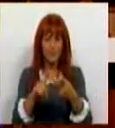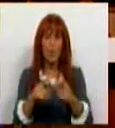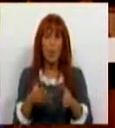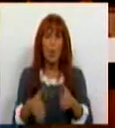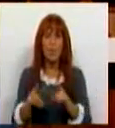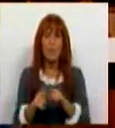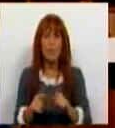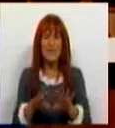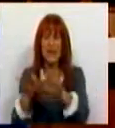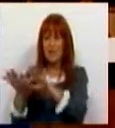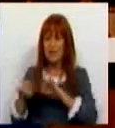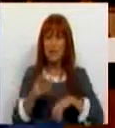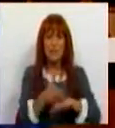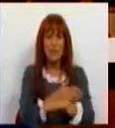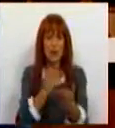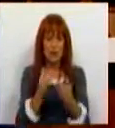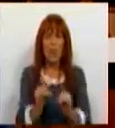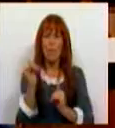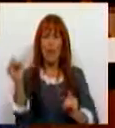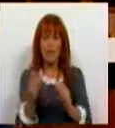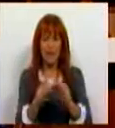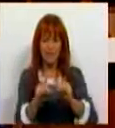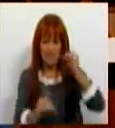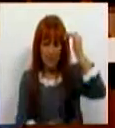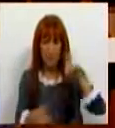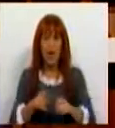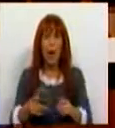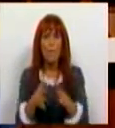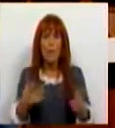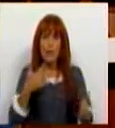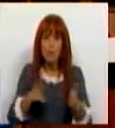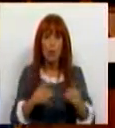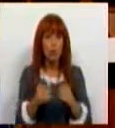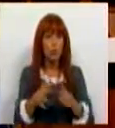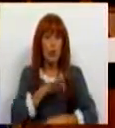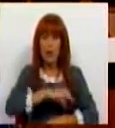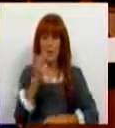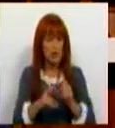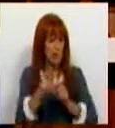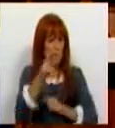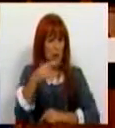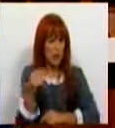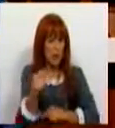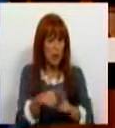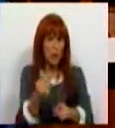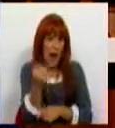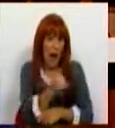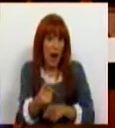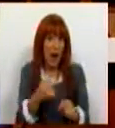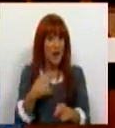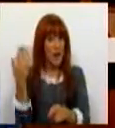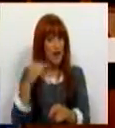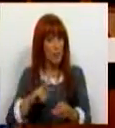O caminho para a universalização do pré-escolar aumenta as desigualdades. O aumento real de todas as pensões mínimas, à exceção daquelas que